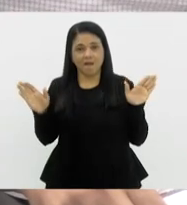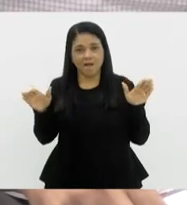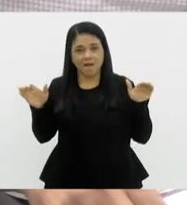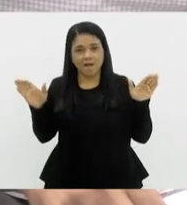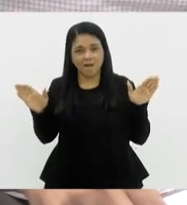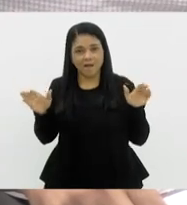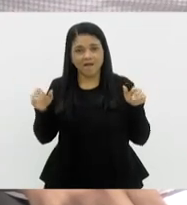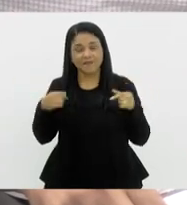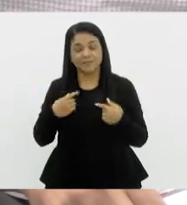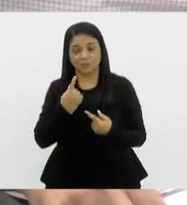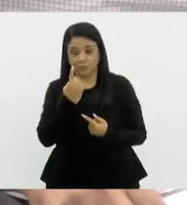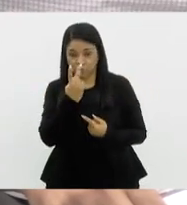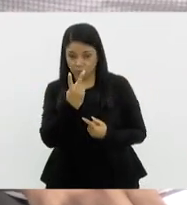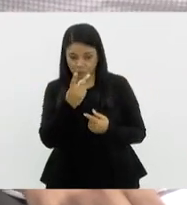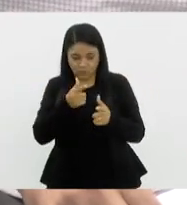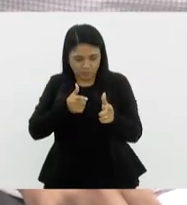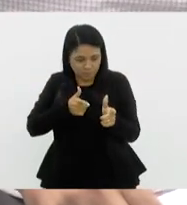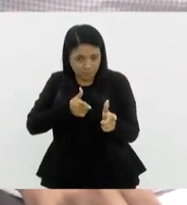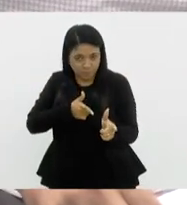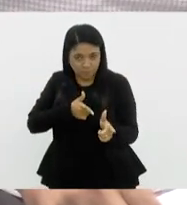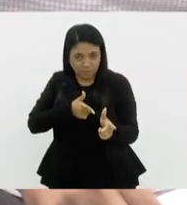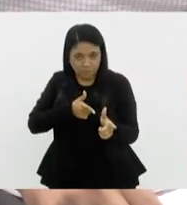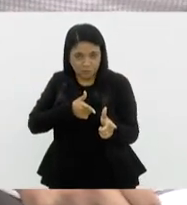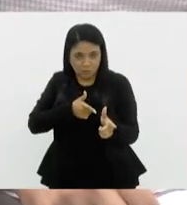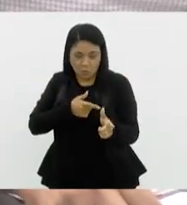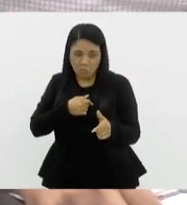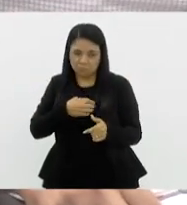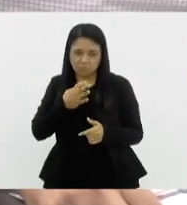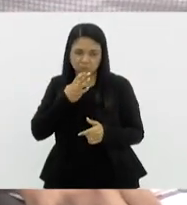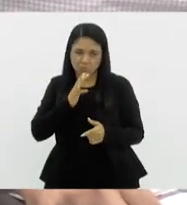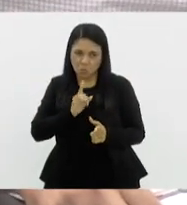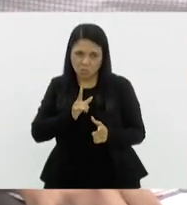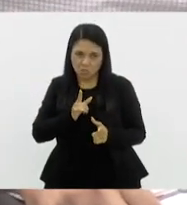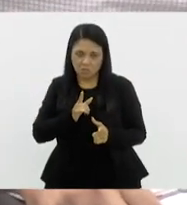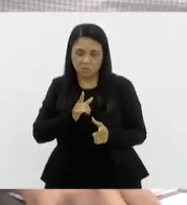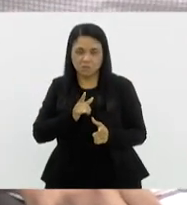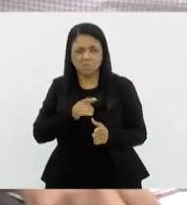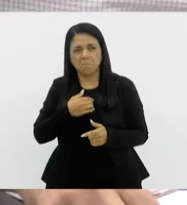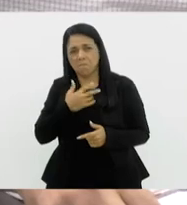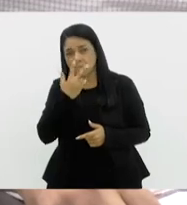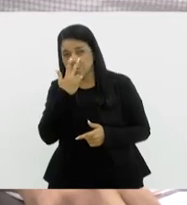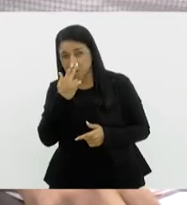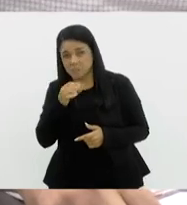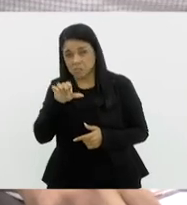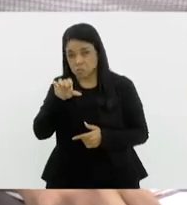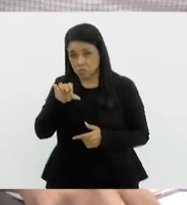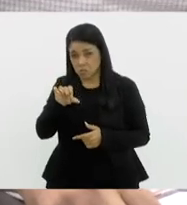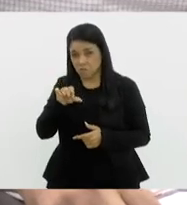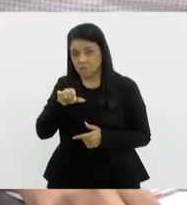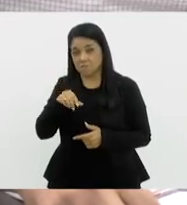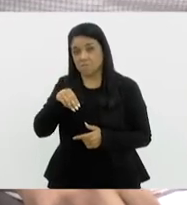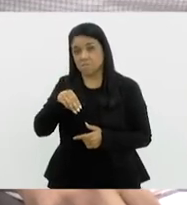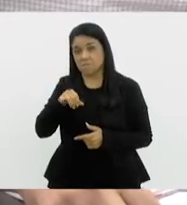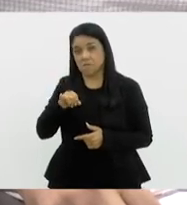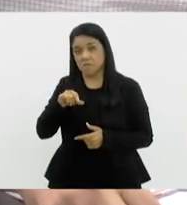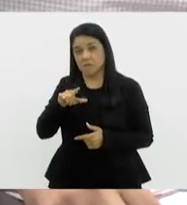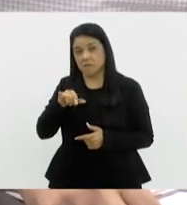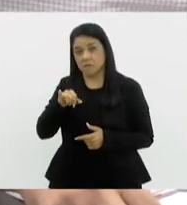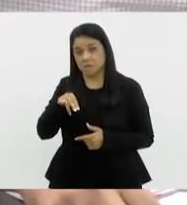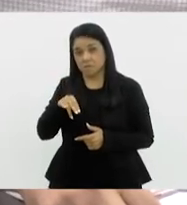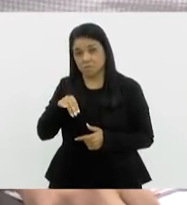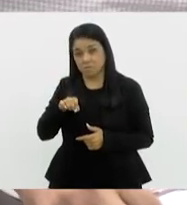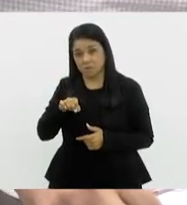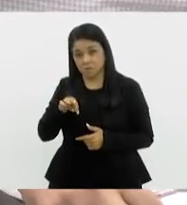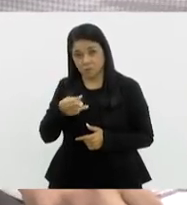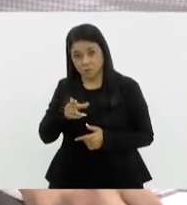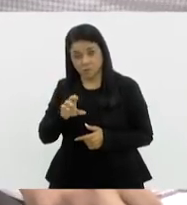verifico duas pistolas de calibre que eu não consigo identificar, parecem 9mm. 9mm. Mas aqui tem a parte que me preocupa